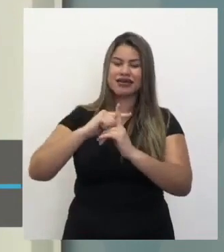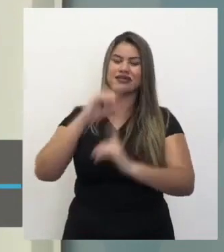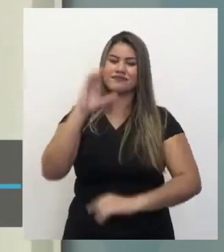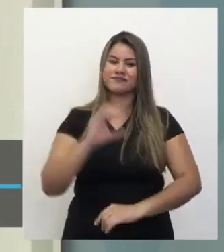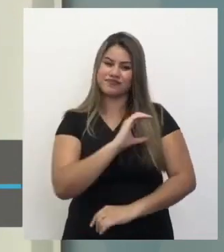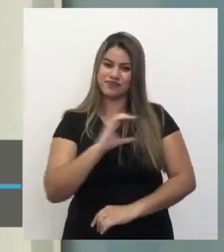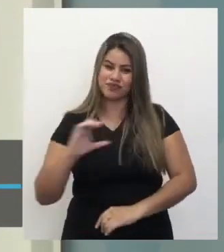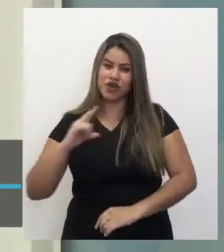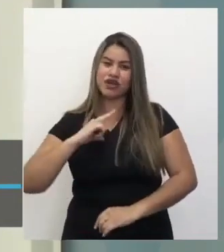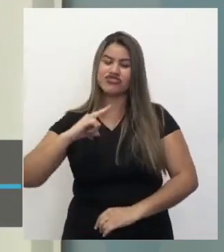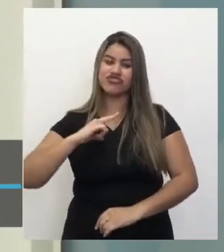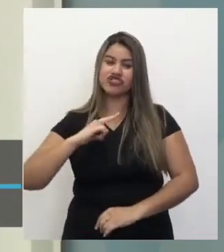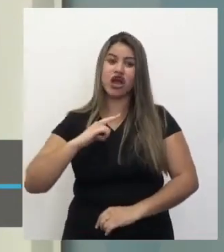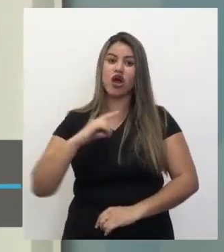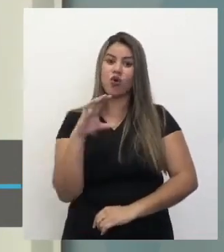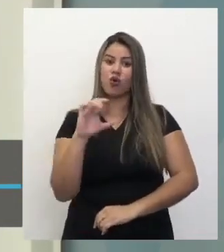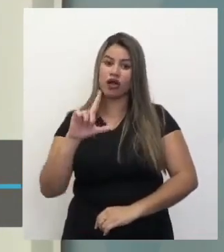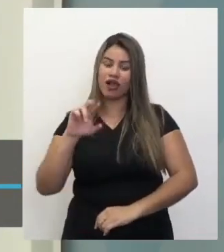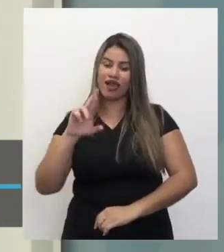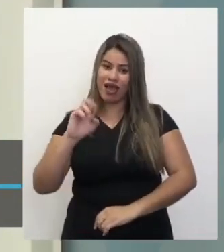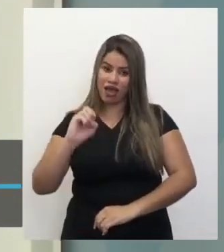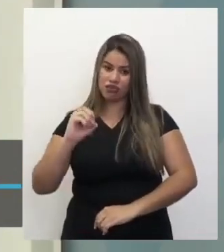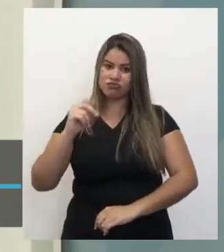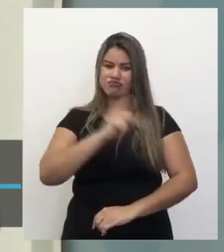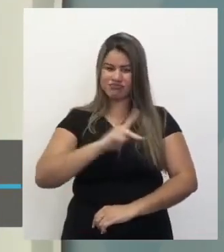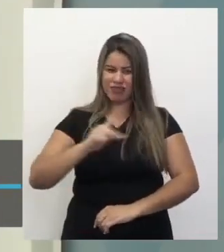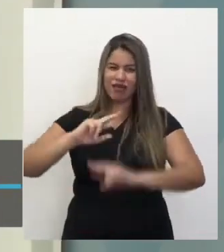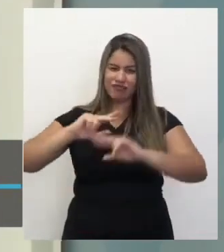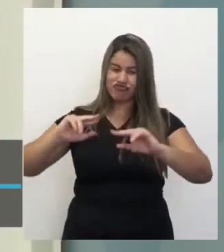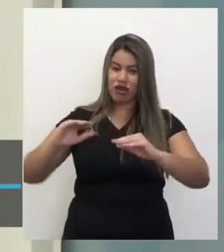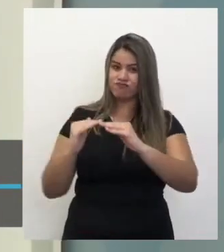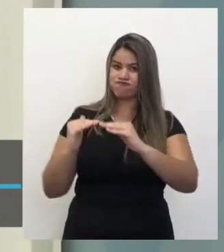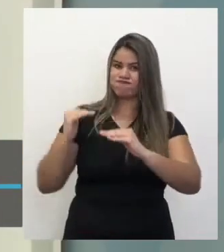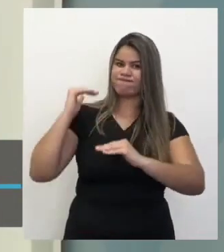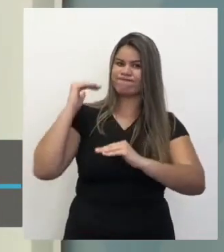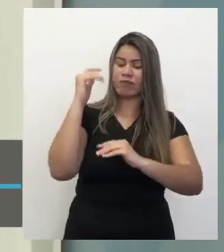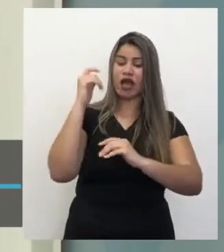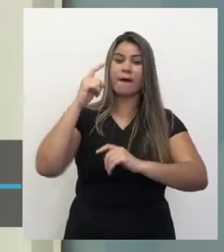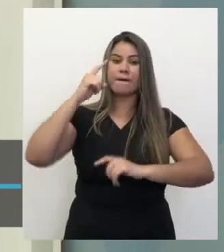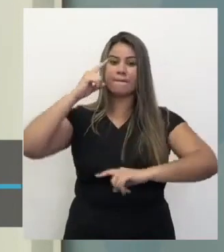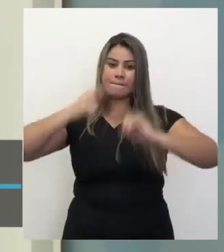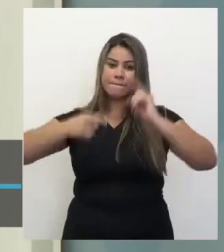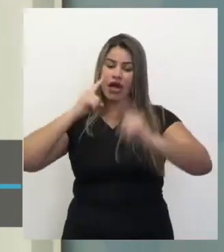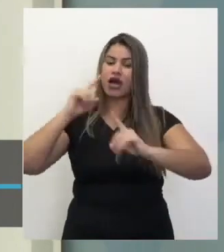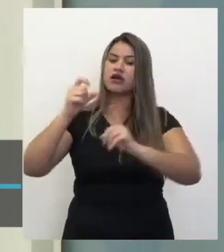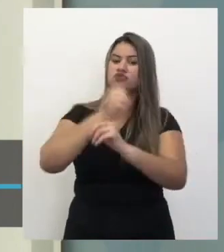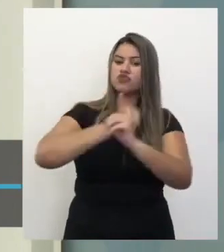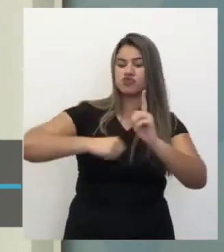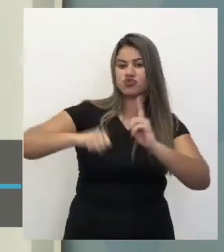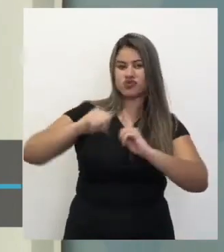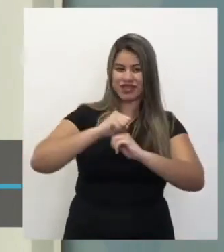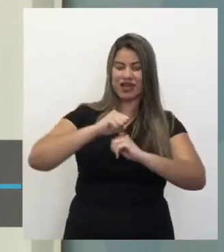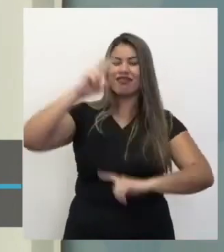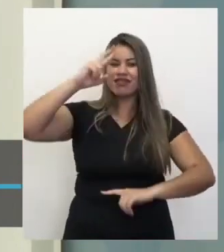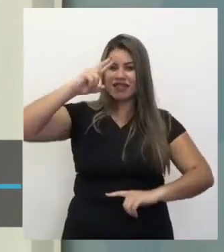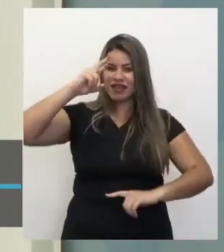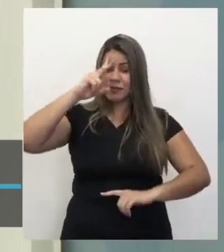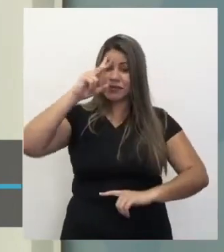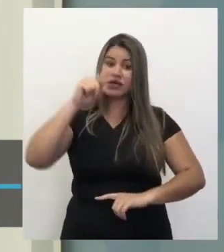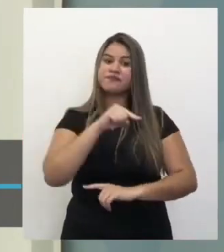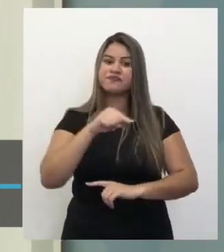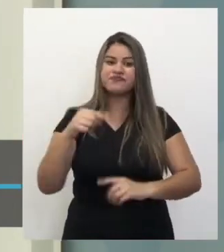O clero tinha um poder de influência, como muitos apontaram aqui no nosso chat, sobre a sociedade. Inclusive, eles